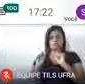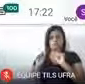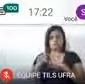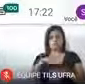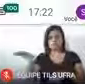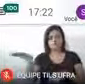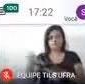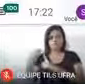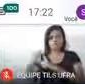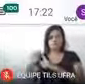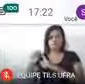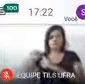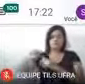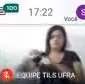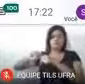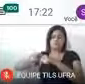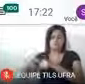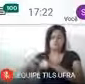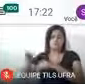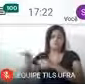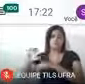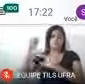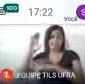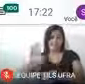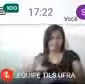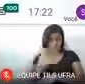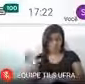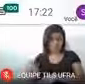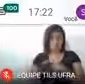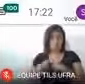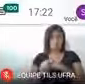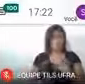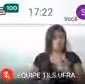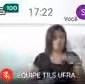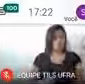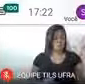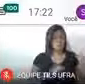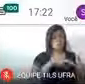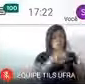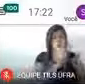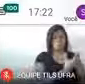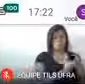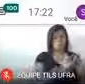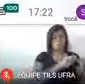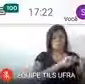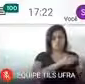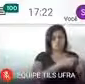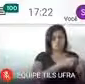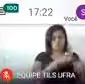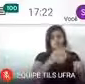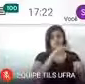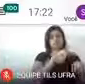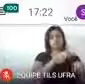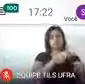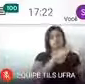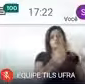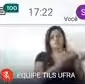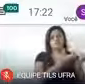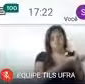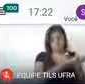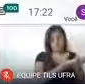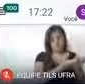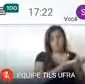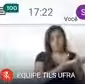comunidade quilombola Unumbu, do Patouzinho, região de a